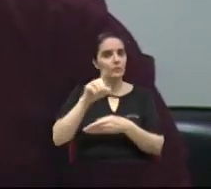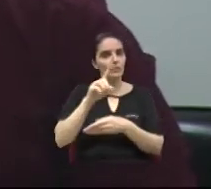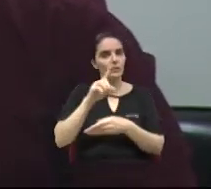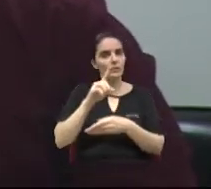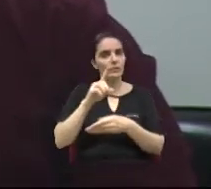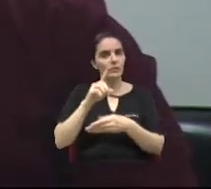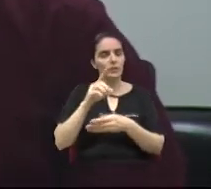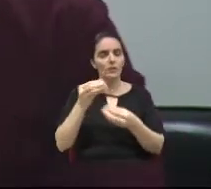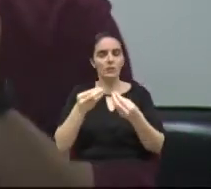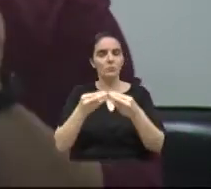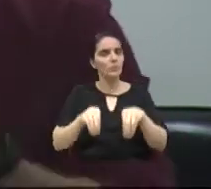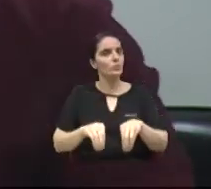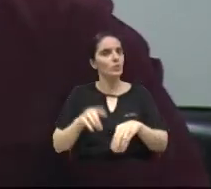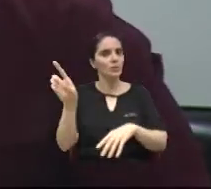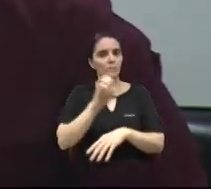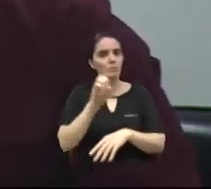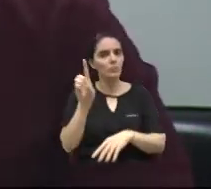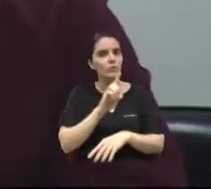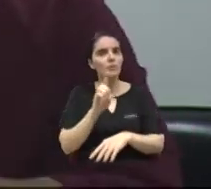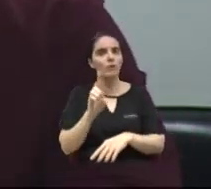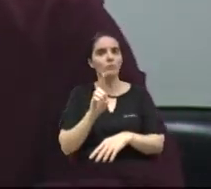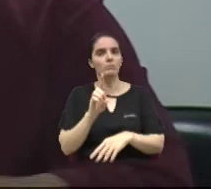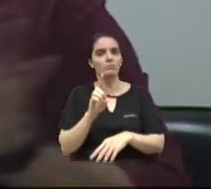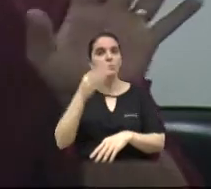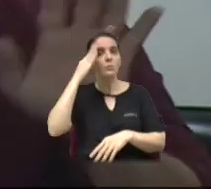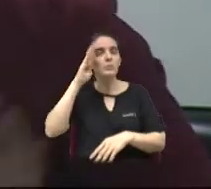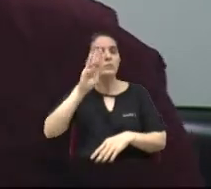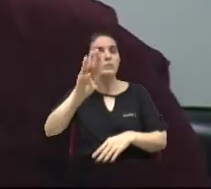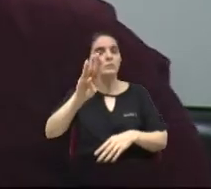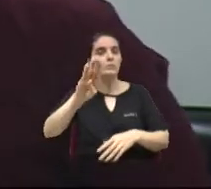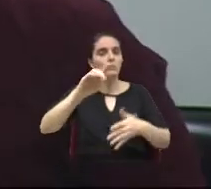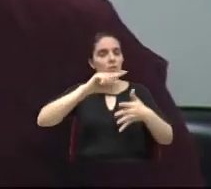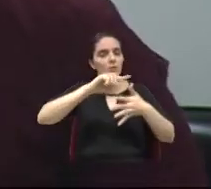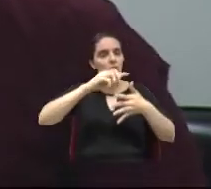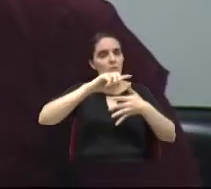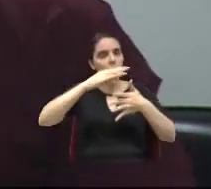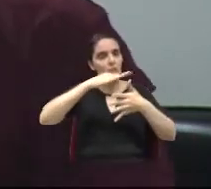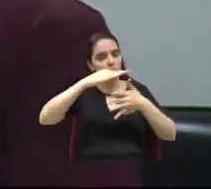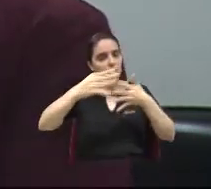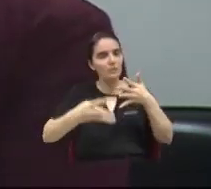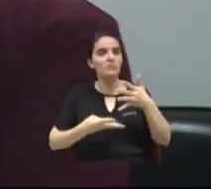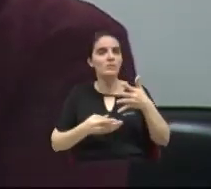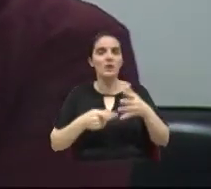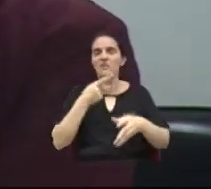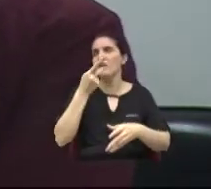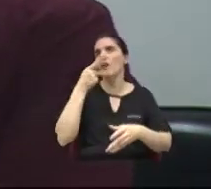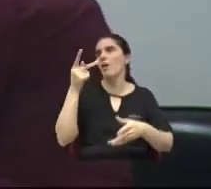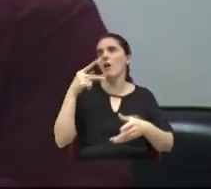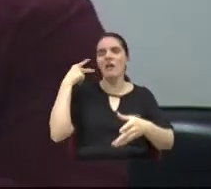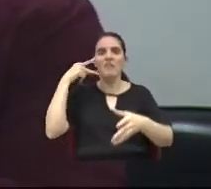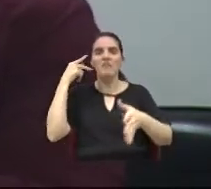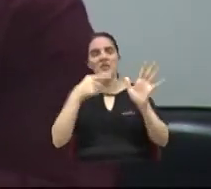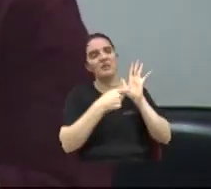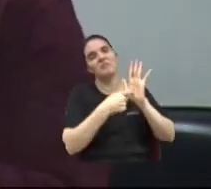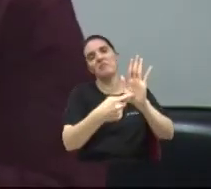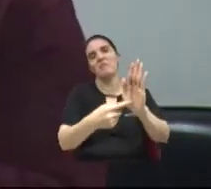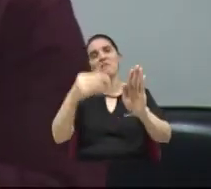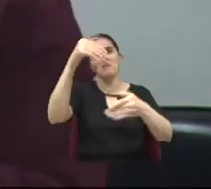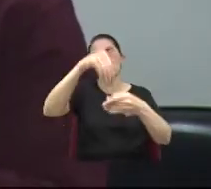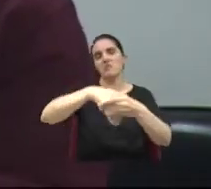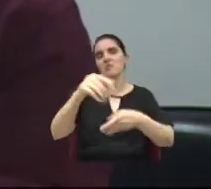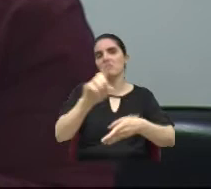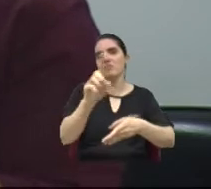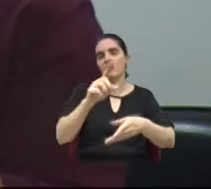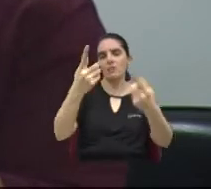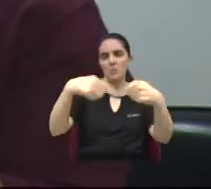não. Principalmente em rede social, porque tem gente que é louco jogar isso na rede social e fala assim, está aqui os vereadores que votaram não à